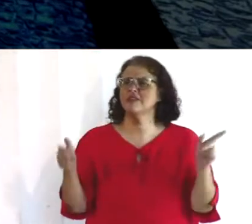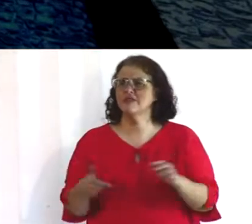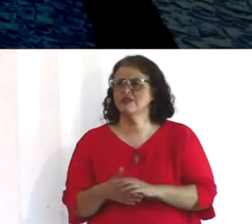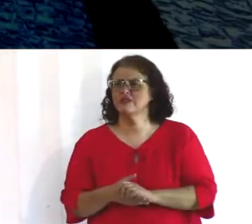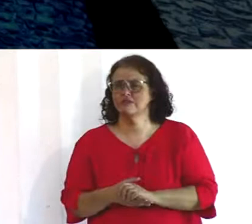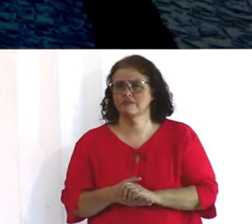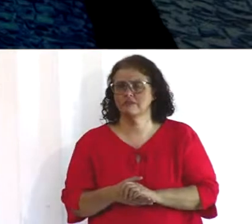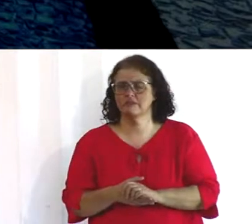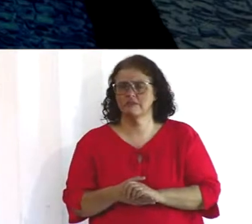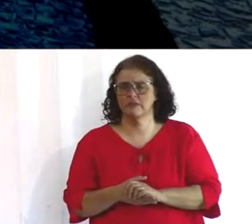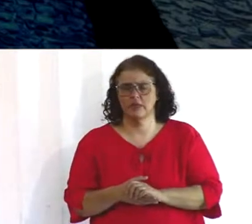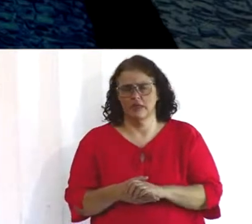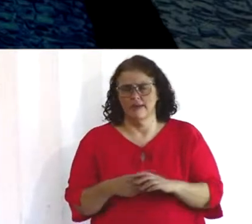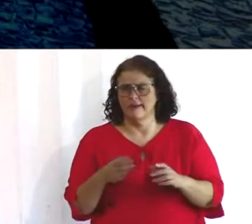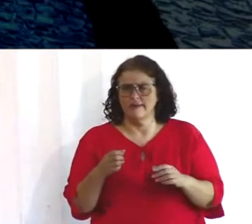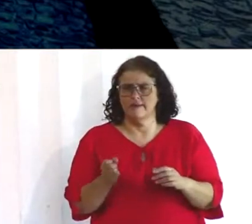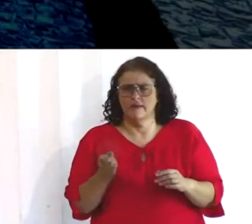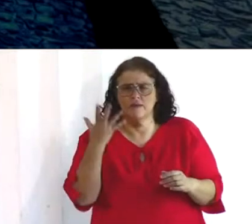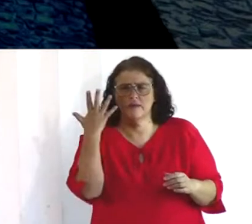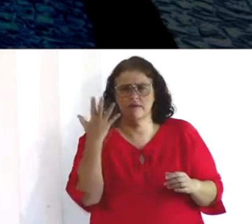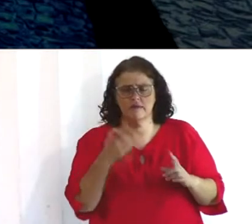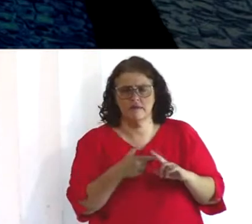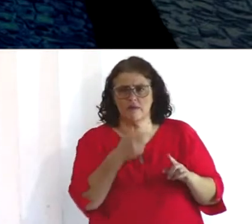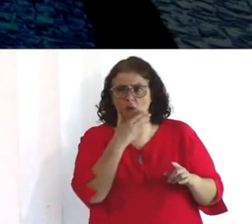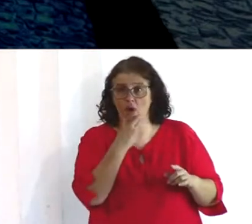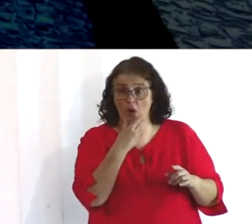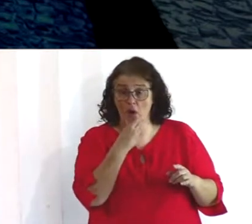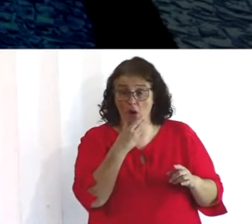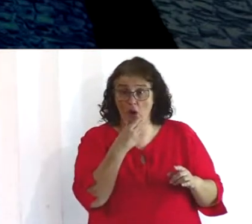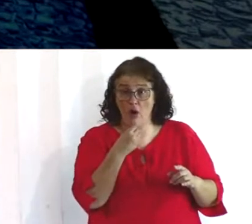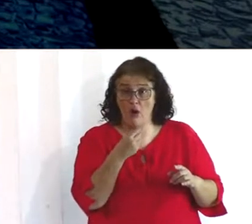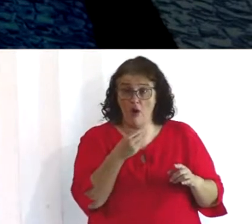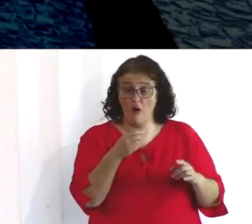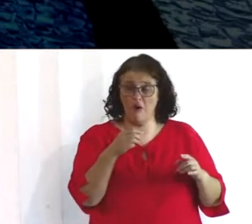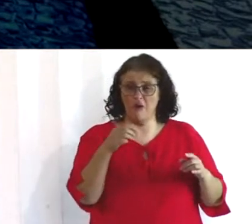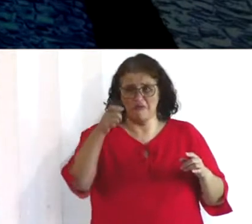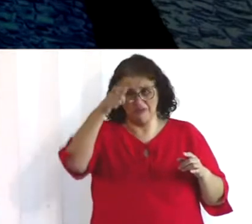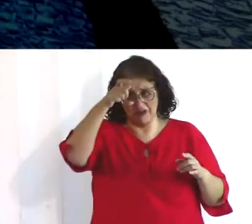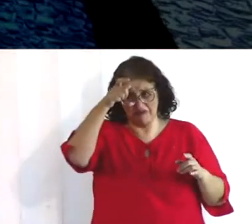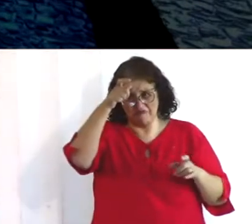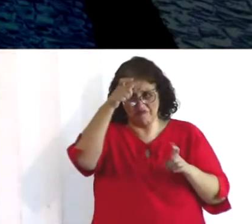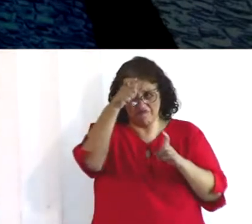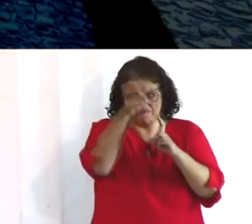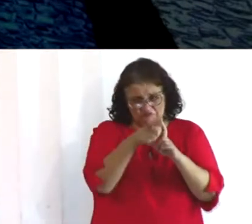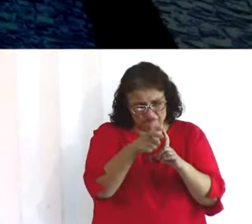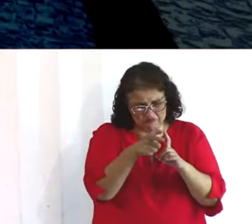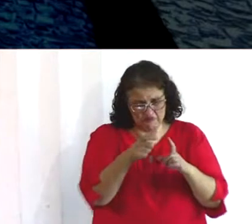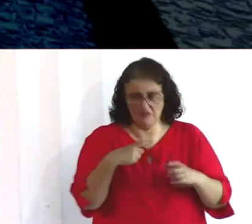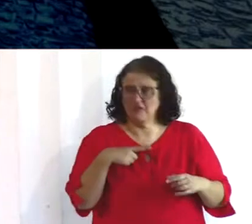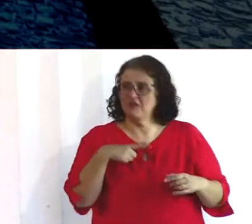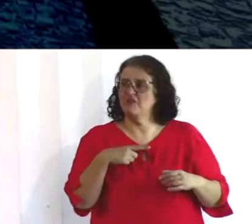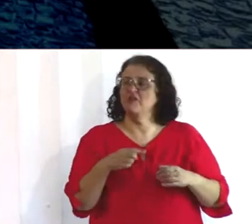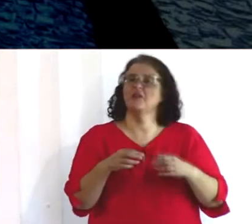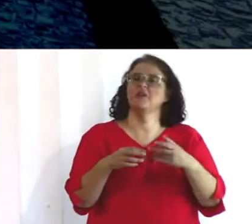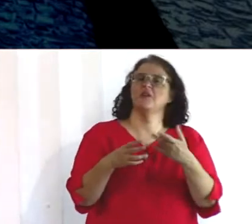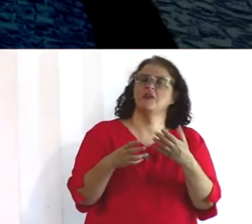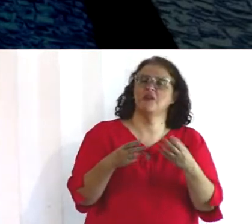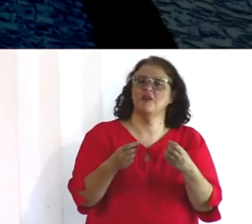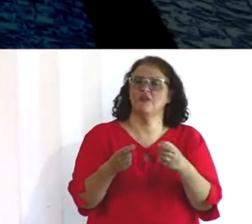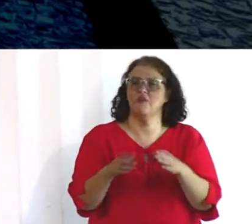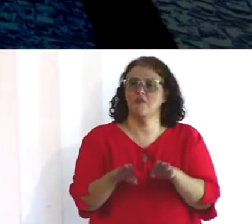de espírito imundo, o qual bradou: que temos nós contigo, Jesus Nazareno? Vieste